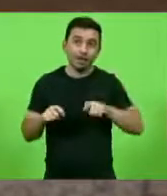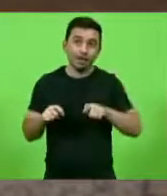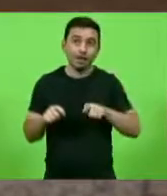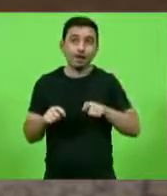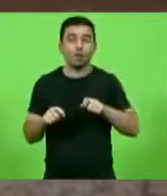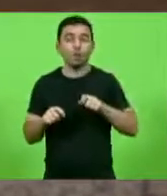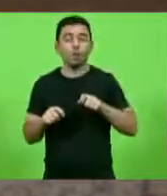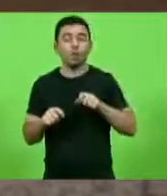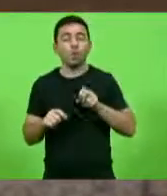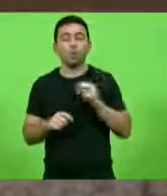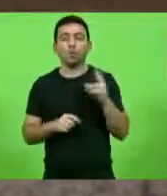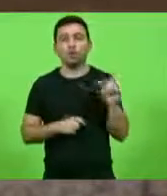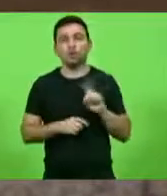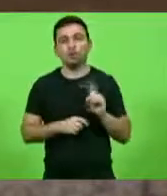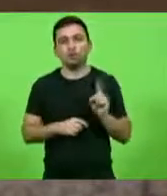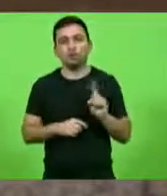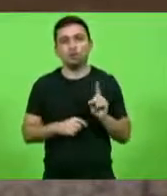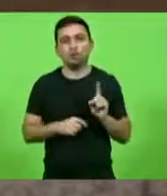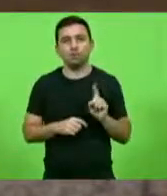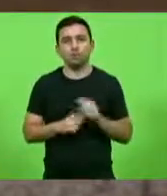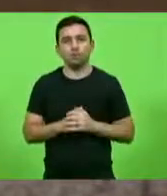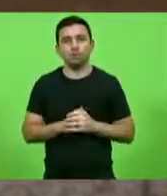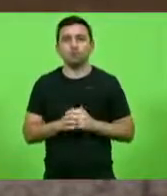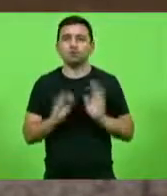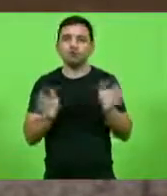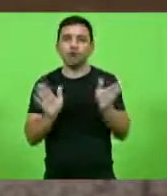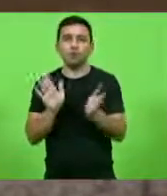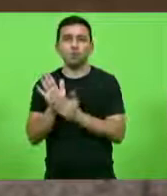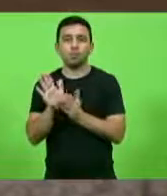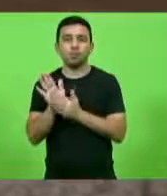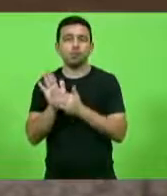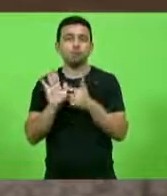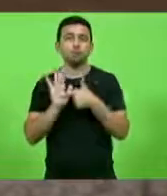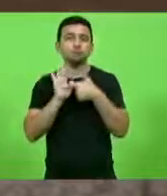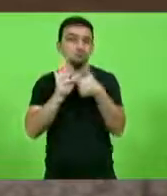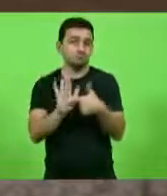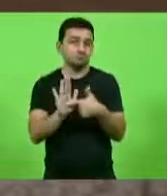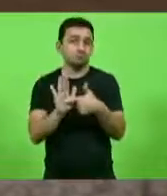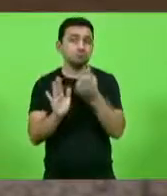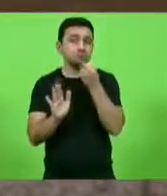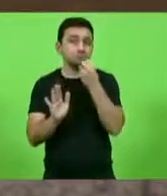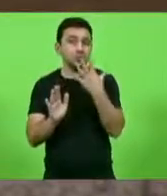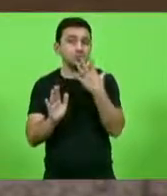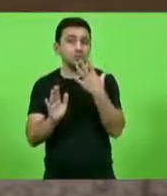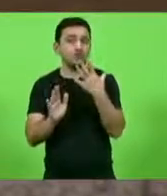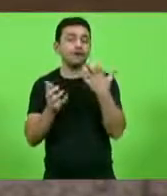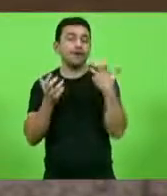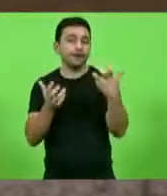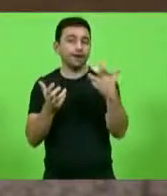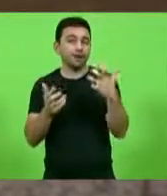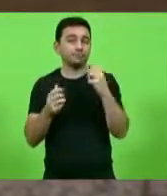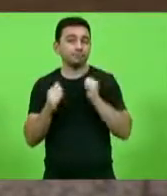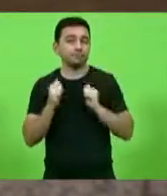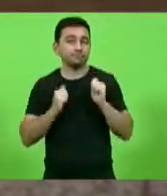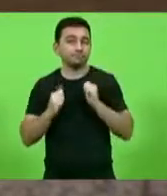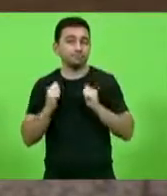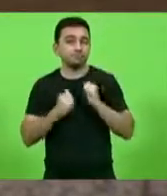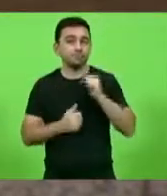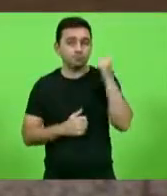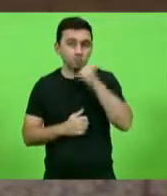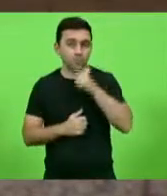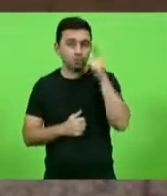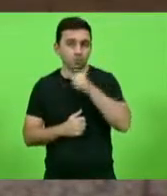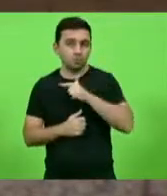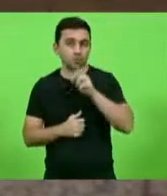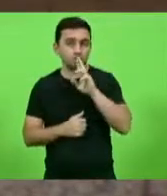não executáveis. Nós, bom, já propusemos, mostramos nossa boa ação e esperamos que, com isso, nós consigamos trazer algum